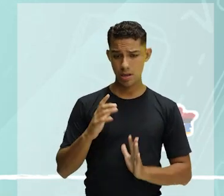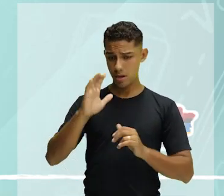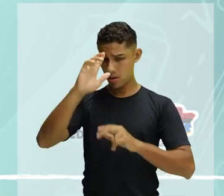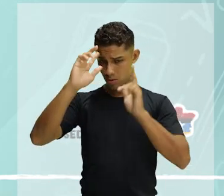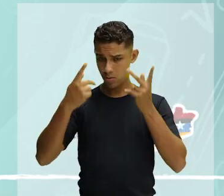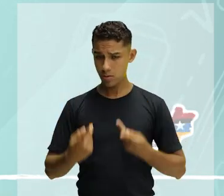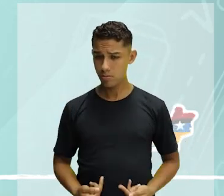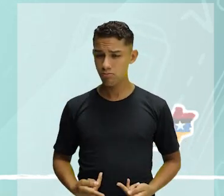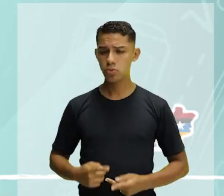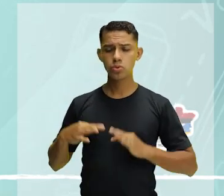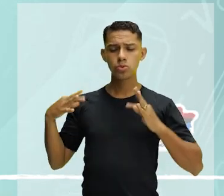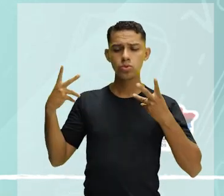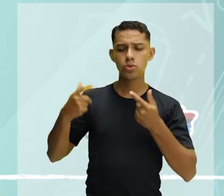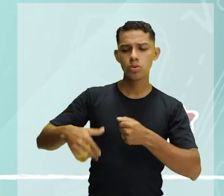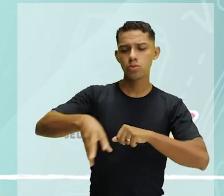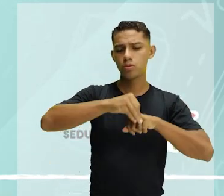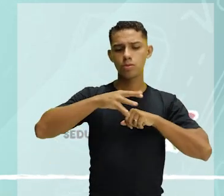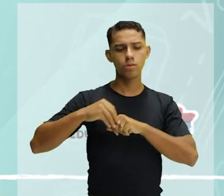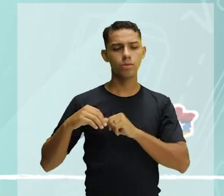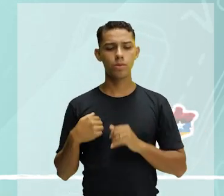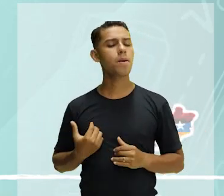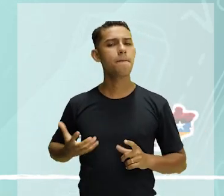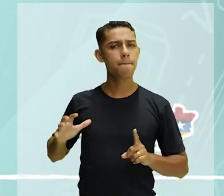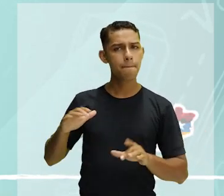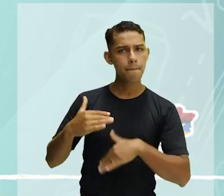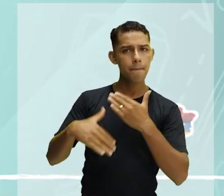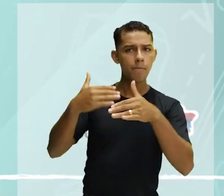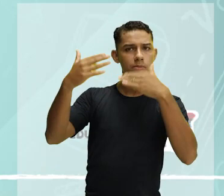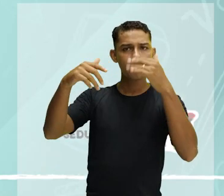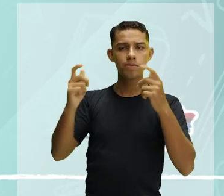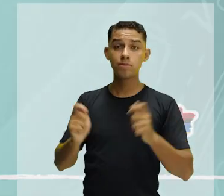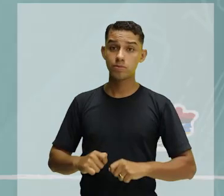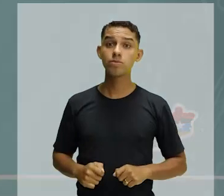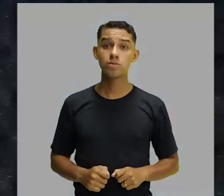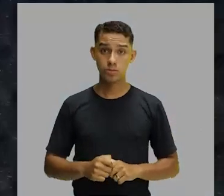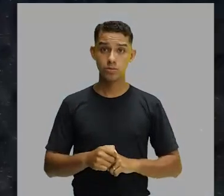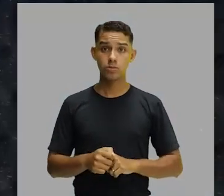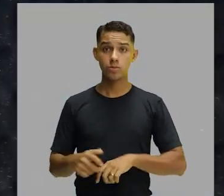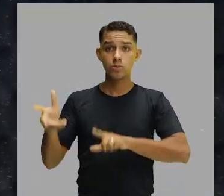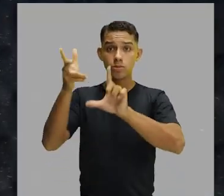foi impulsionado pelo desenvolvimento da imprensa em